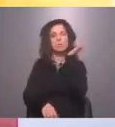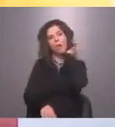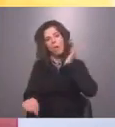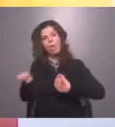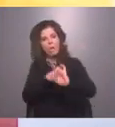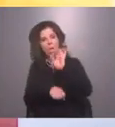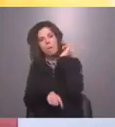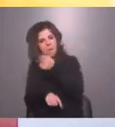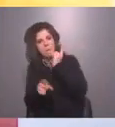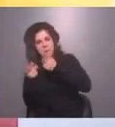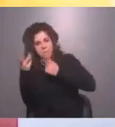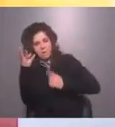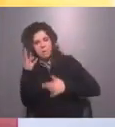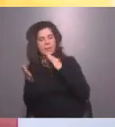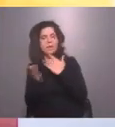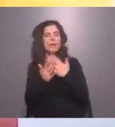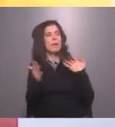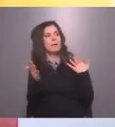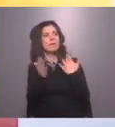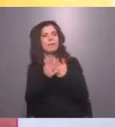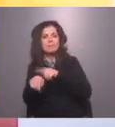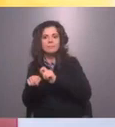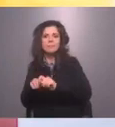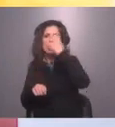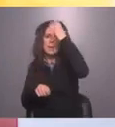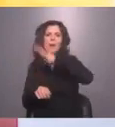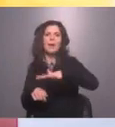que se estabeleceu o reino dos persas.